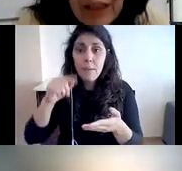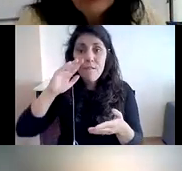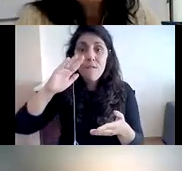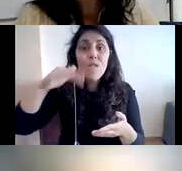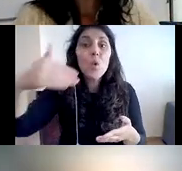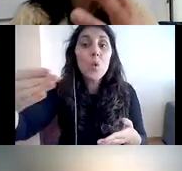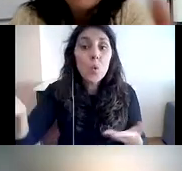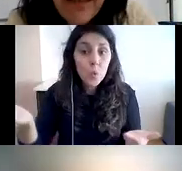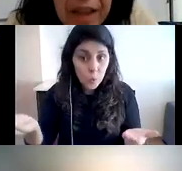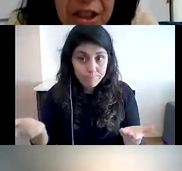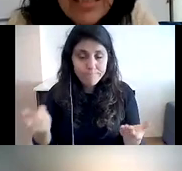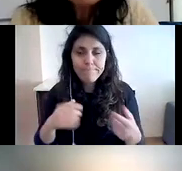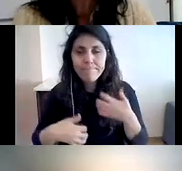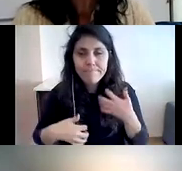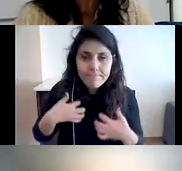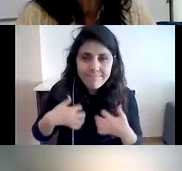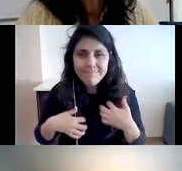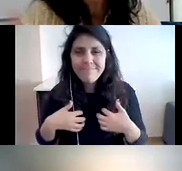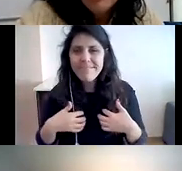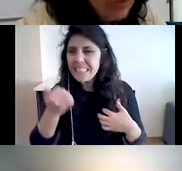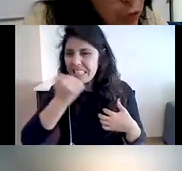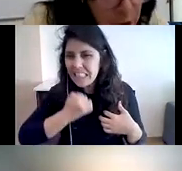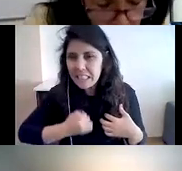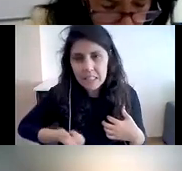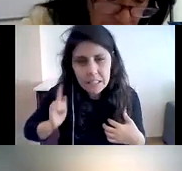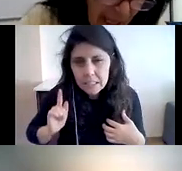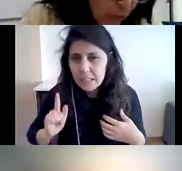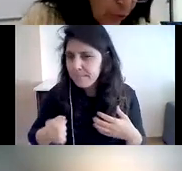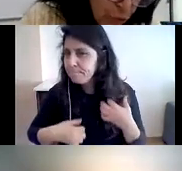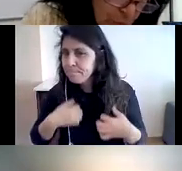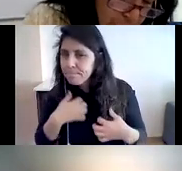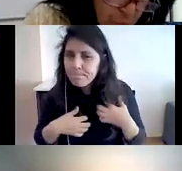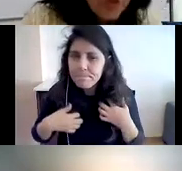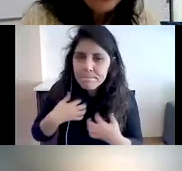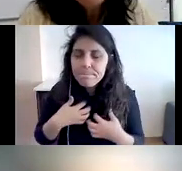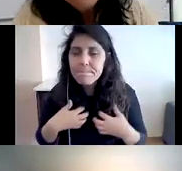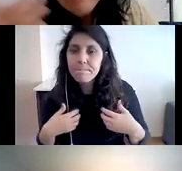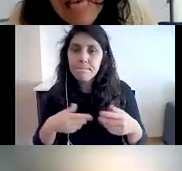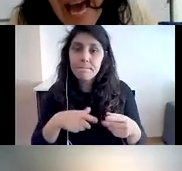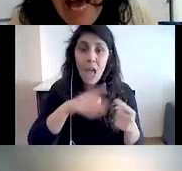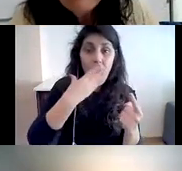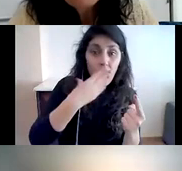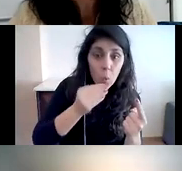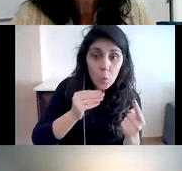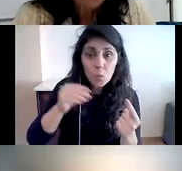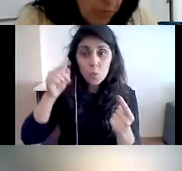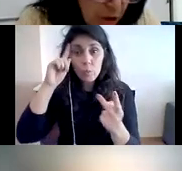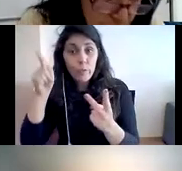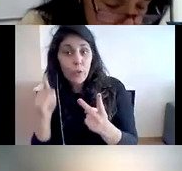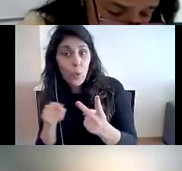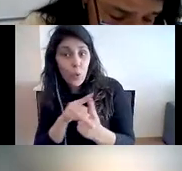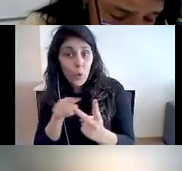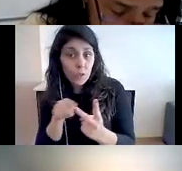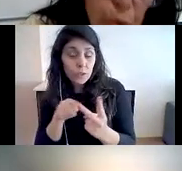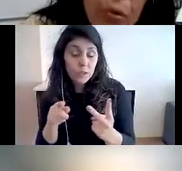aqui fatores de mal-estar, já foram evocados para alunos e professores, e há nos